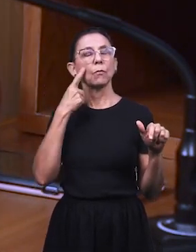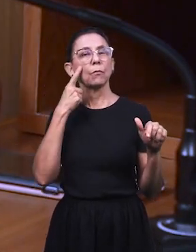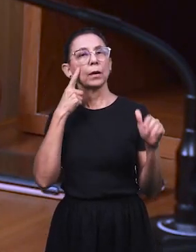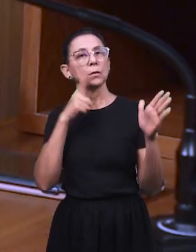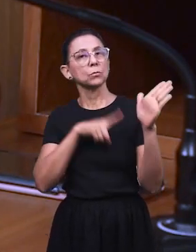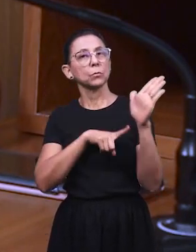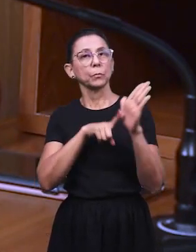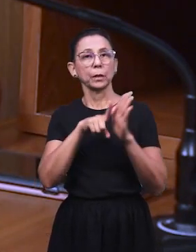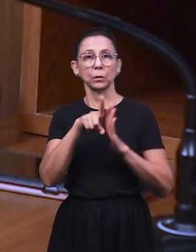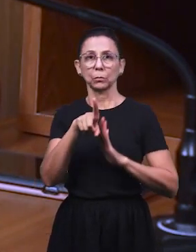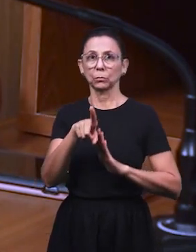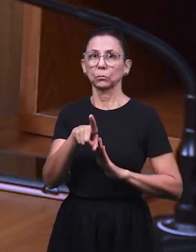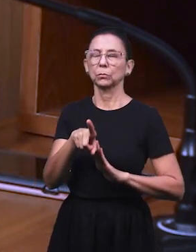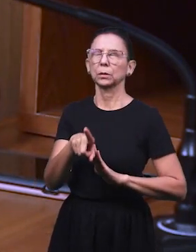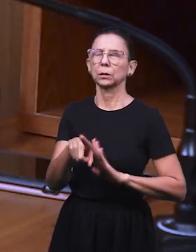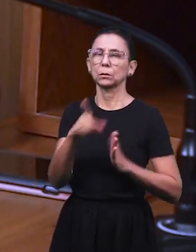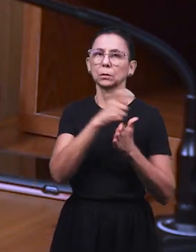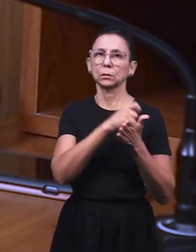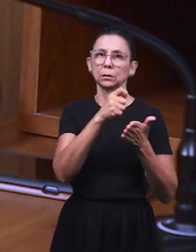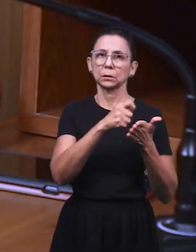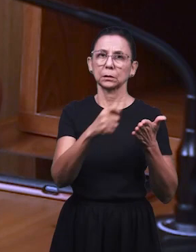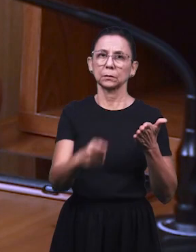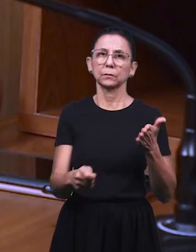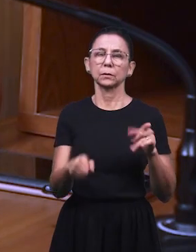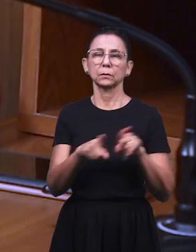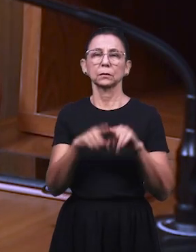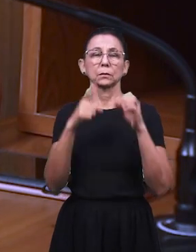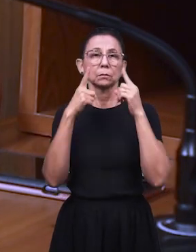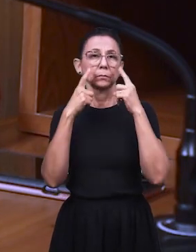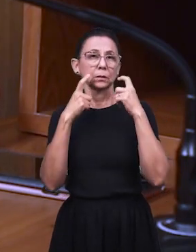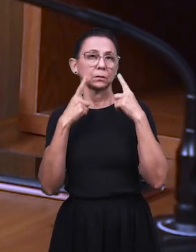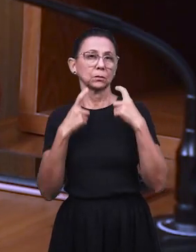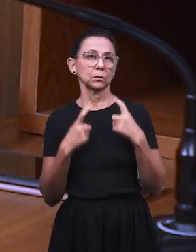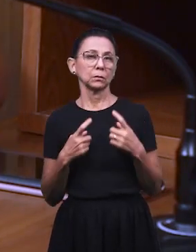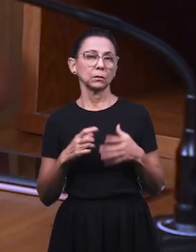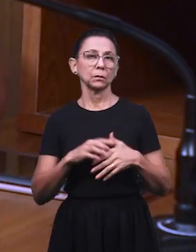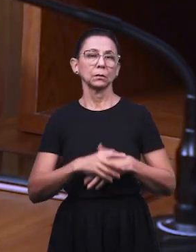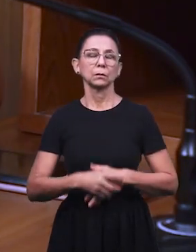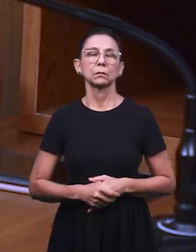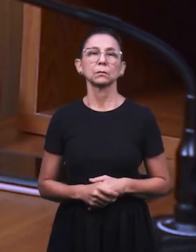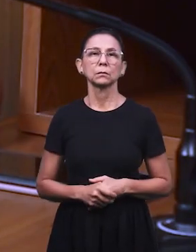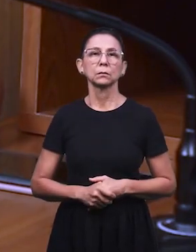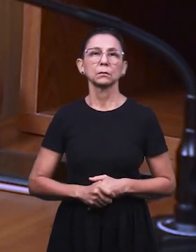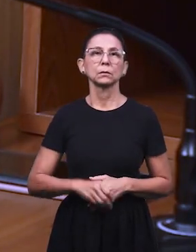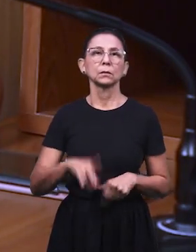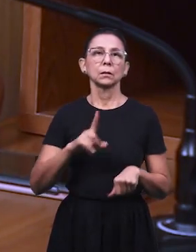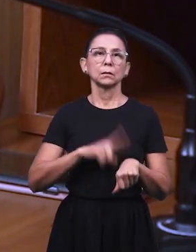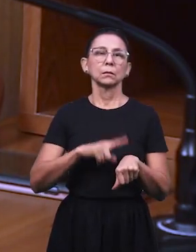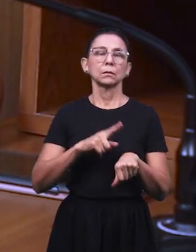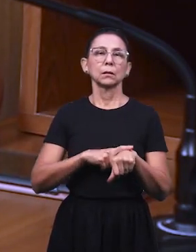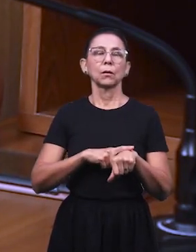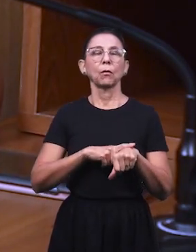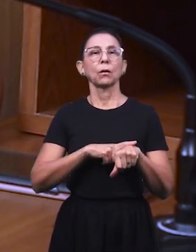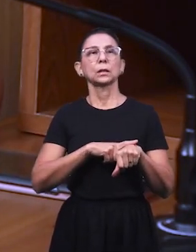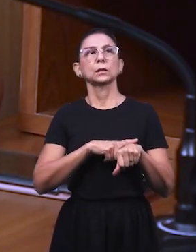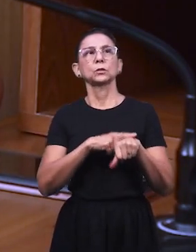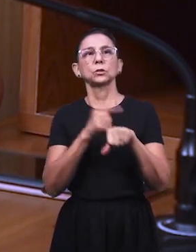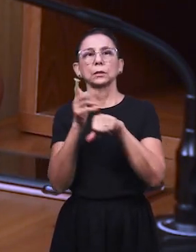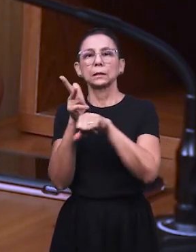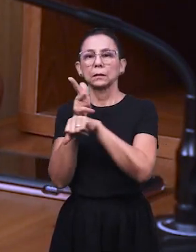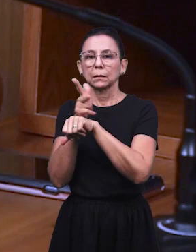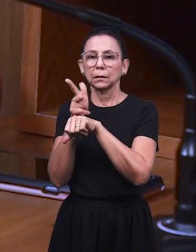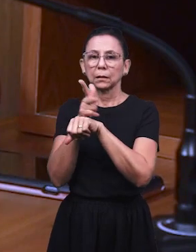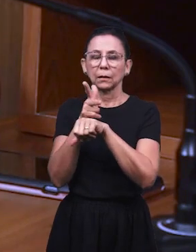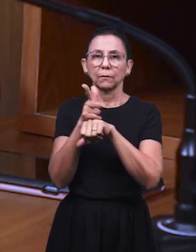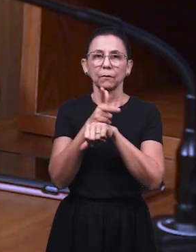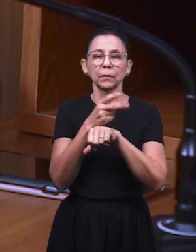aí também, na hora de escrever o roteiro, eu também choro. E na hora de gravar, no momento de gravar, é um momento